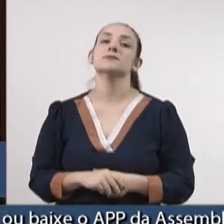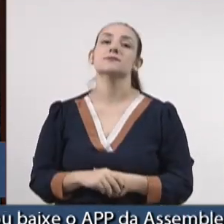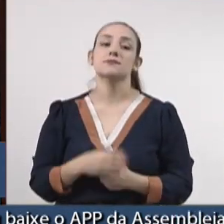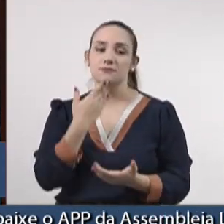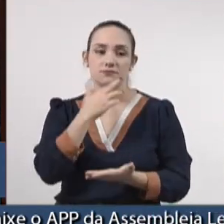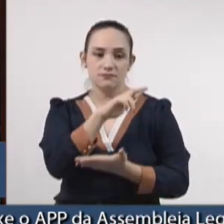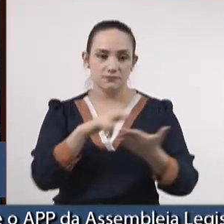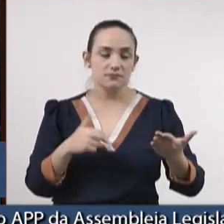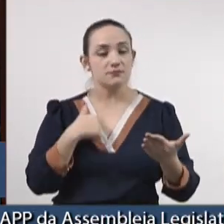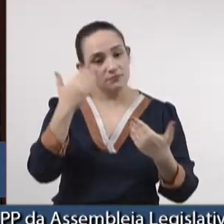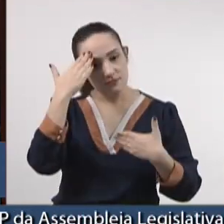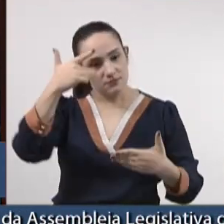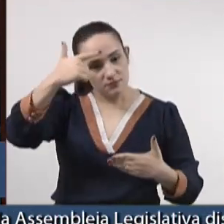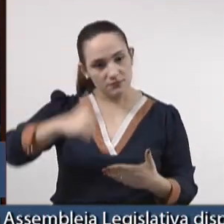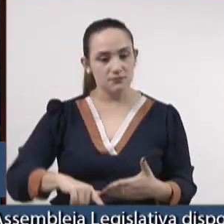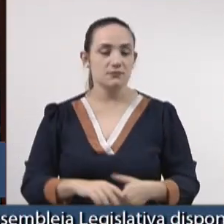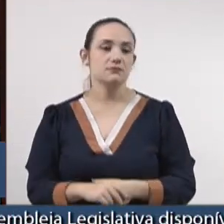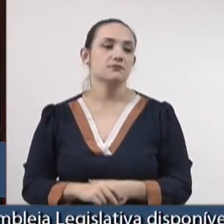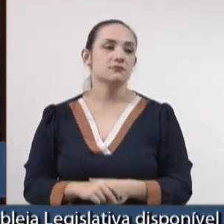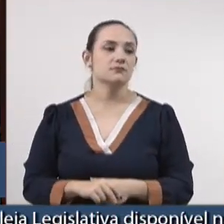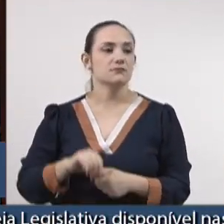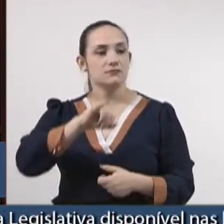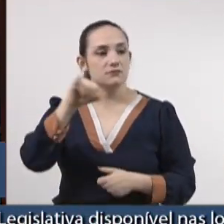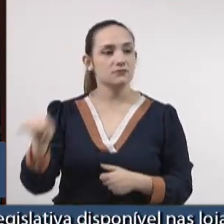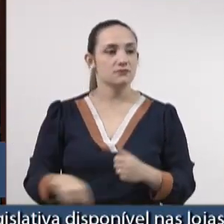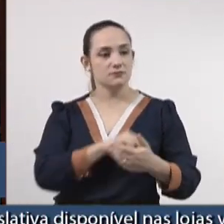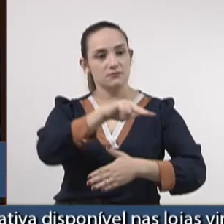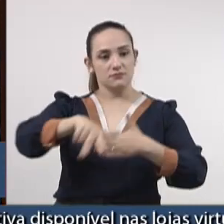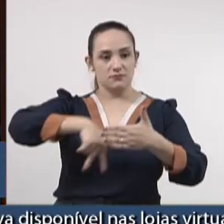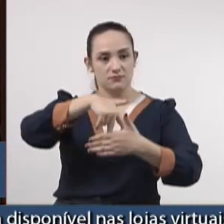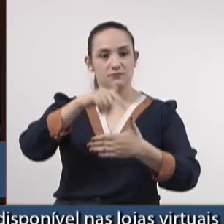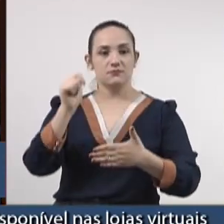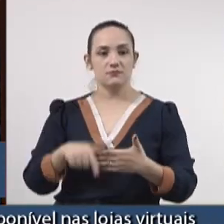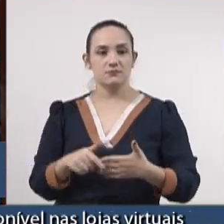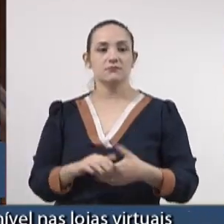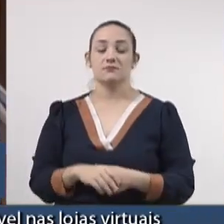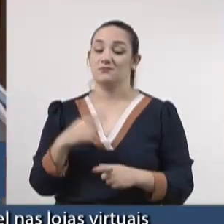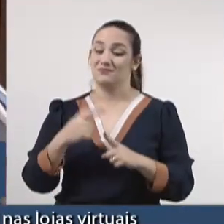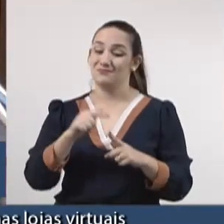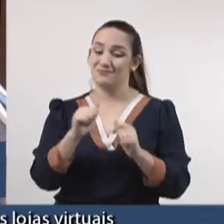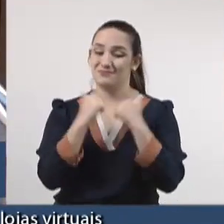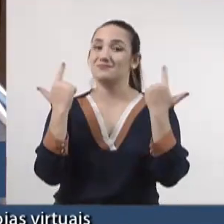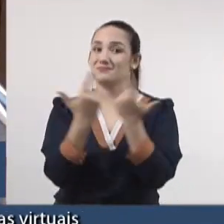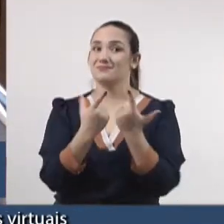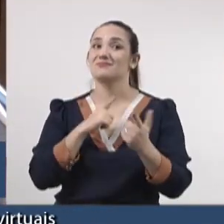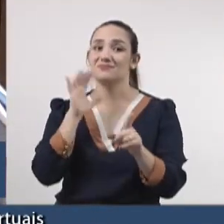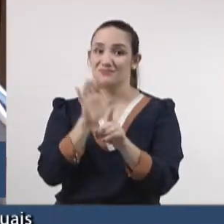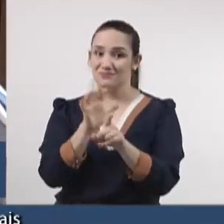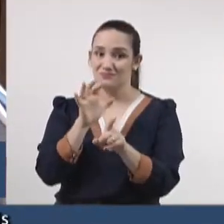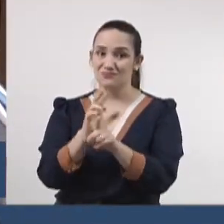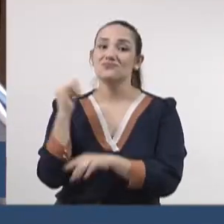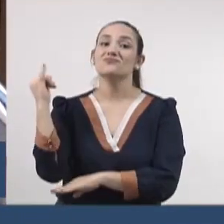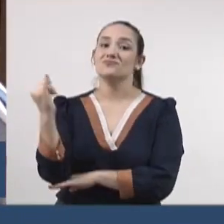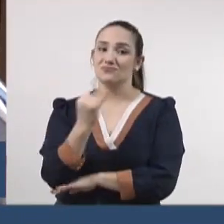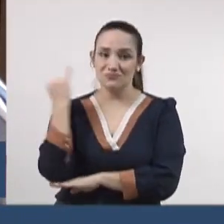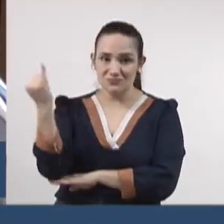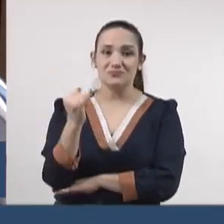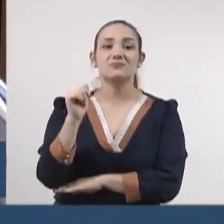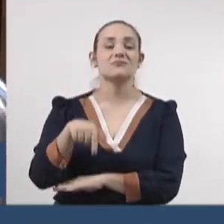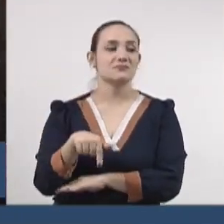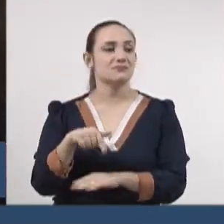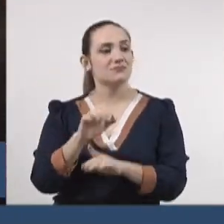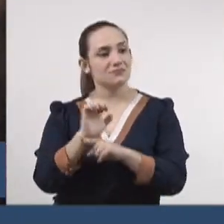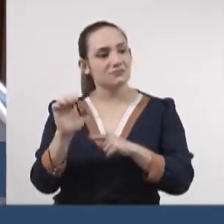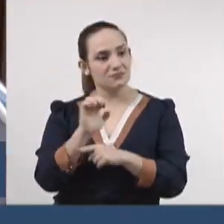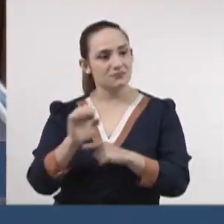mais uma vez obrigado aqui pela oportunidade de estar nessa casa que tem uma influência capital aqui nos Destinos do